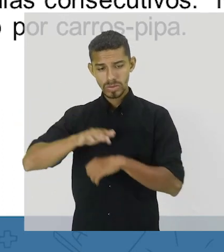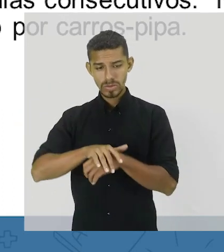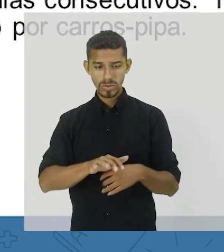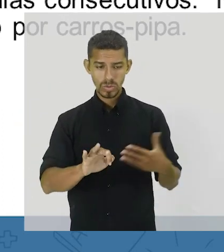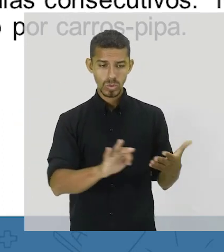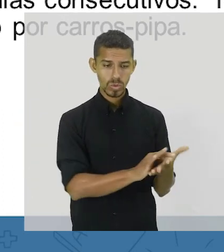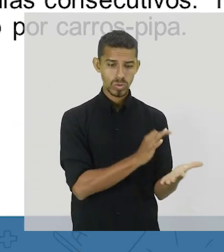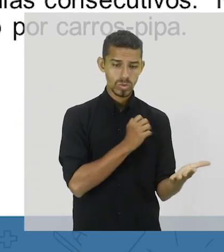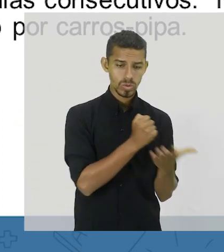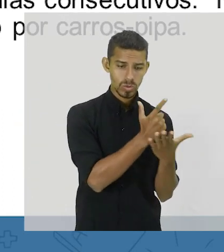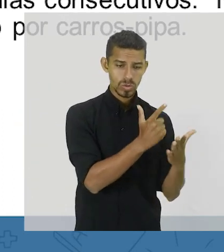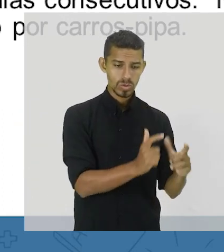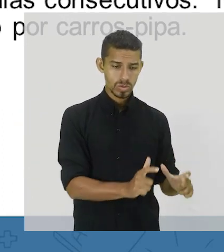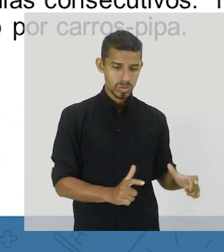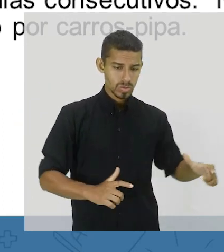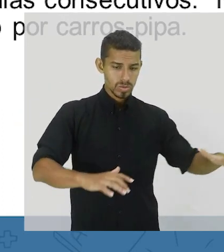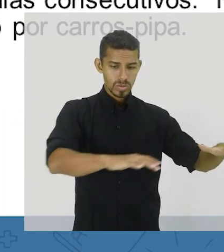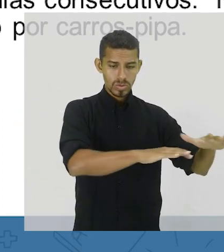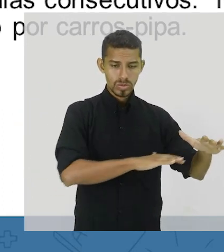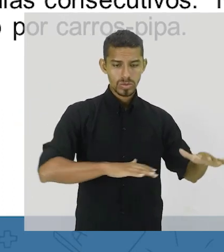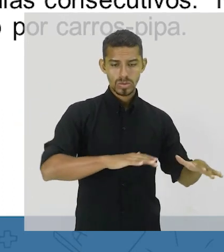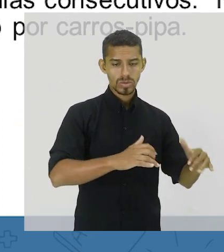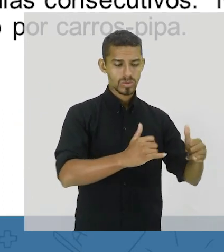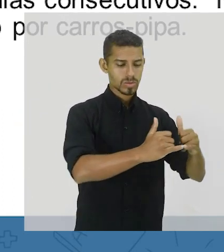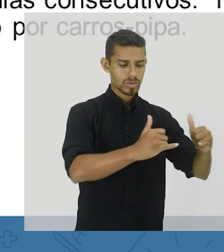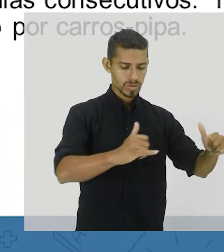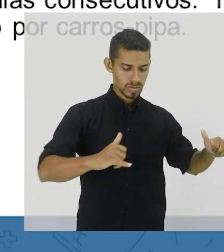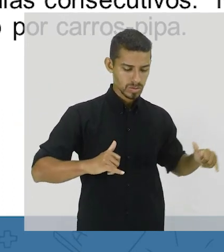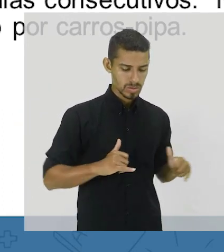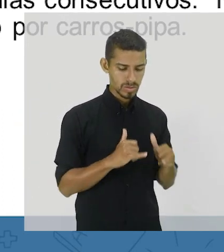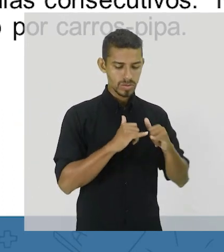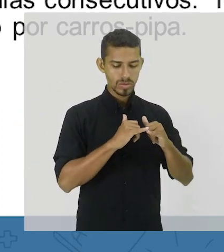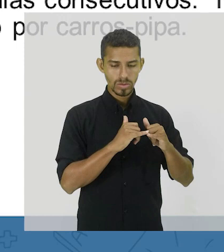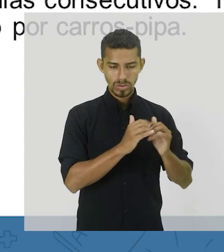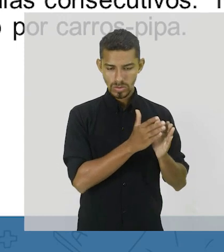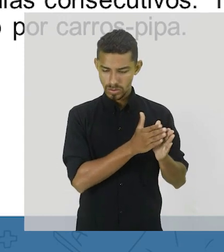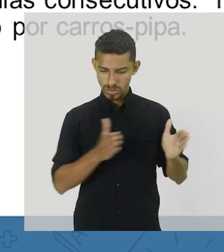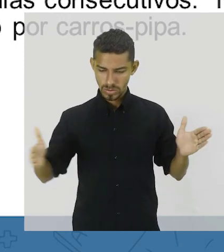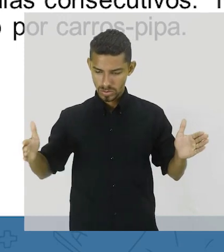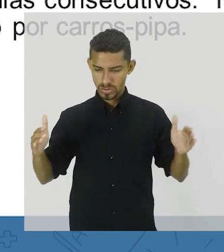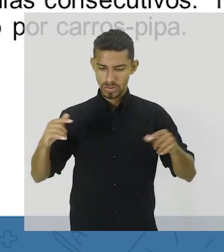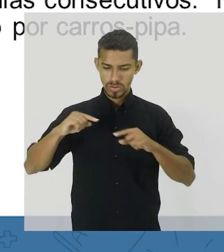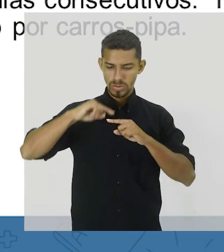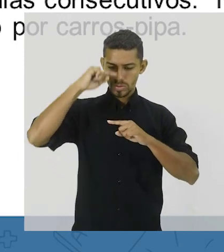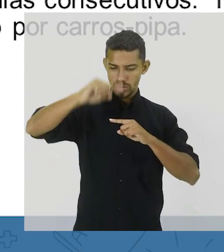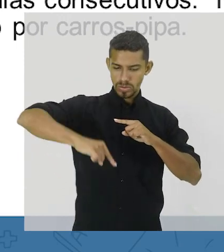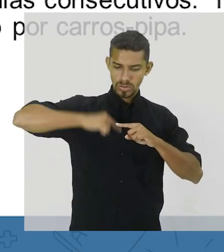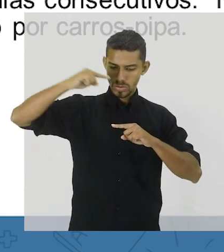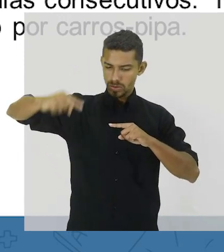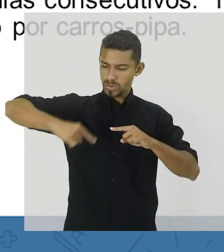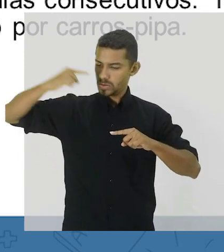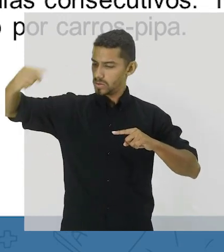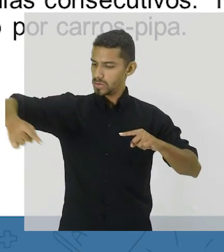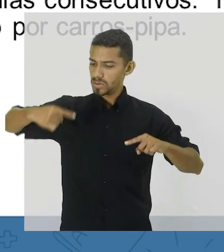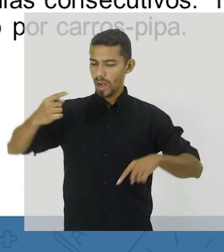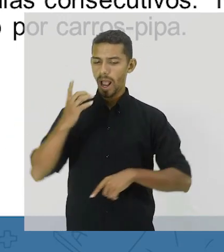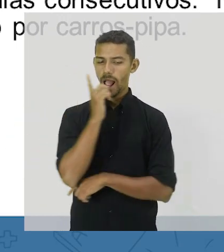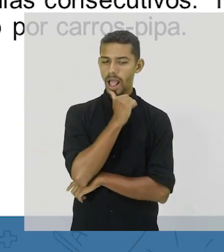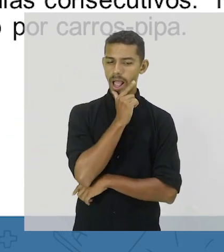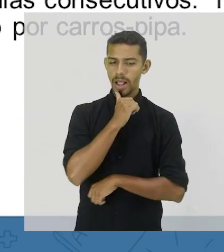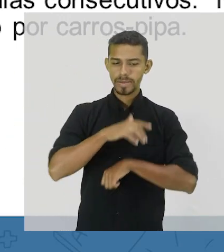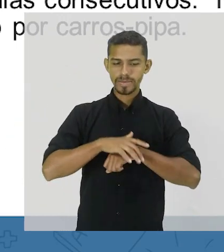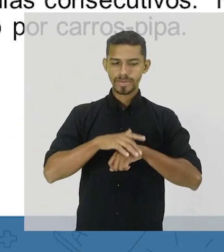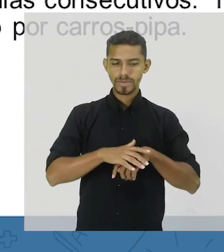reservatório. Ele deve ter a forma de um cilindro circular reto, cuja base mede 5 metros de